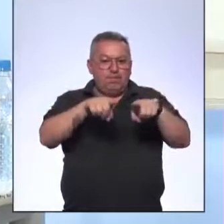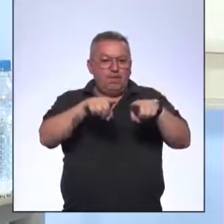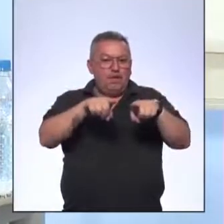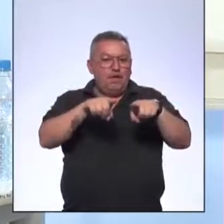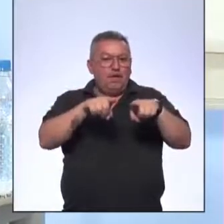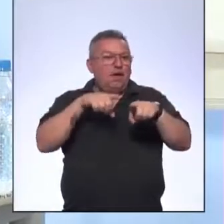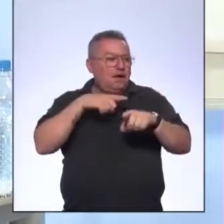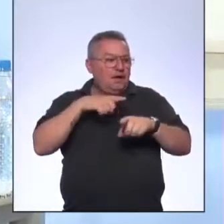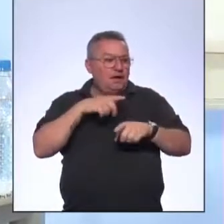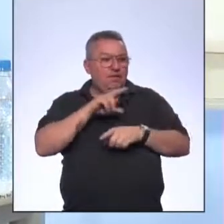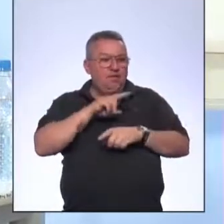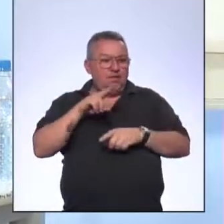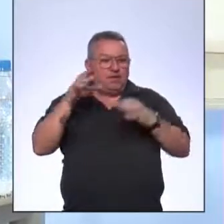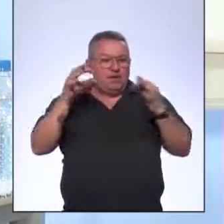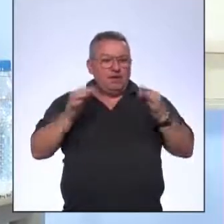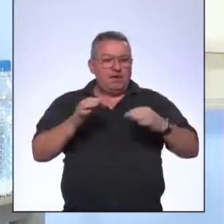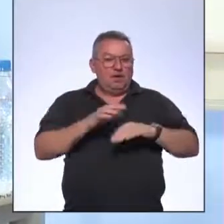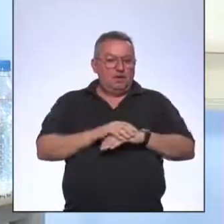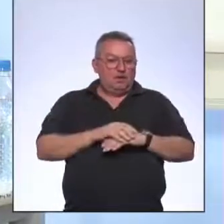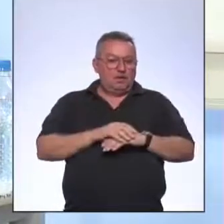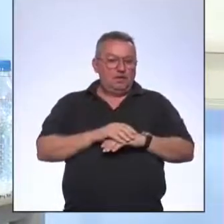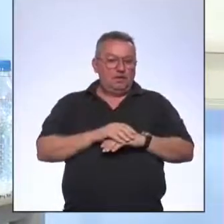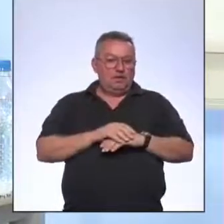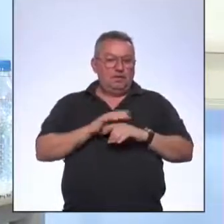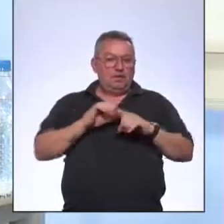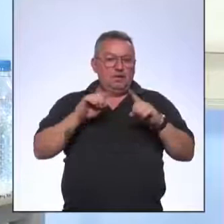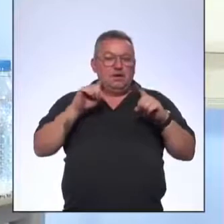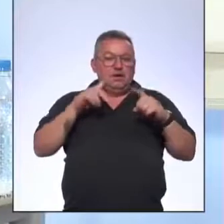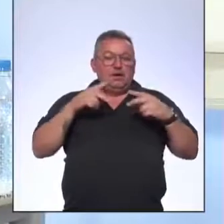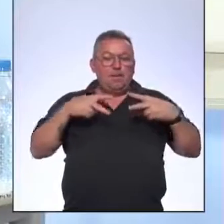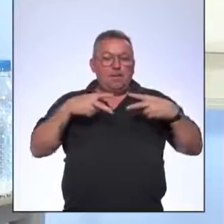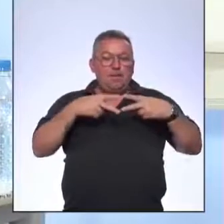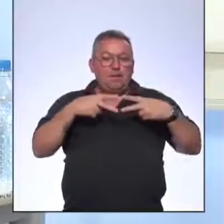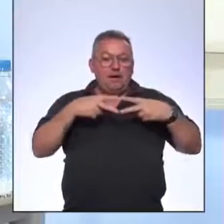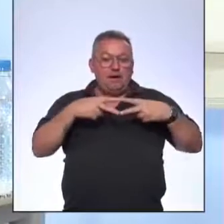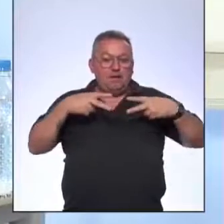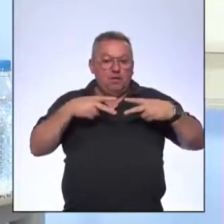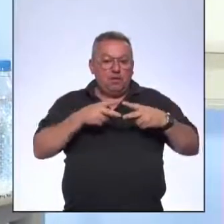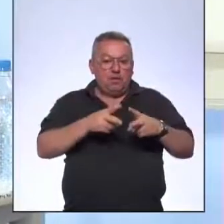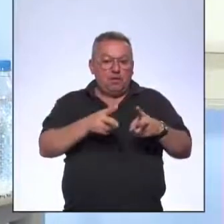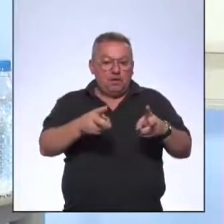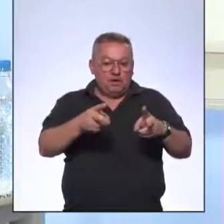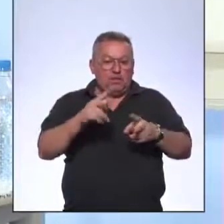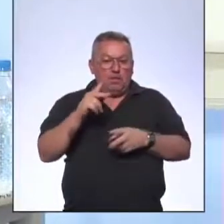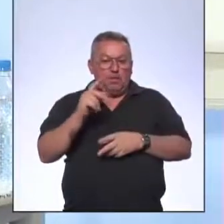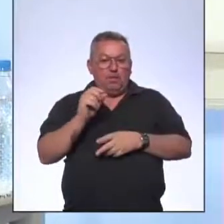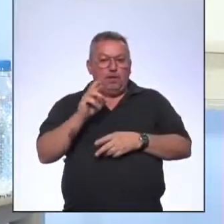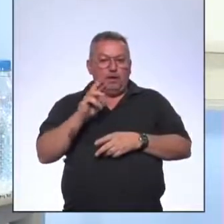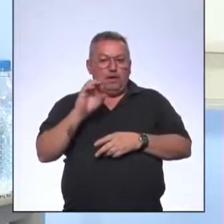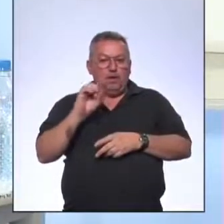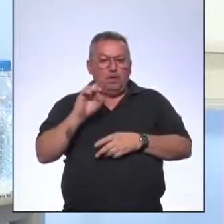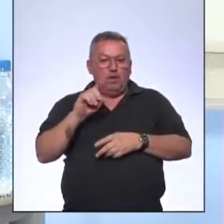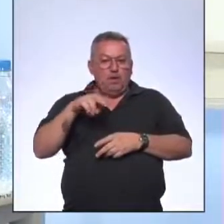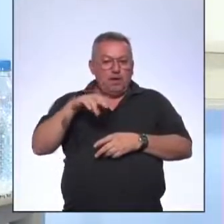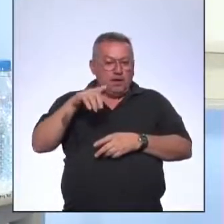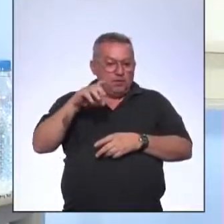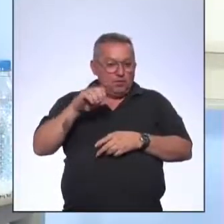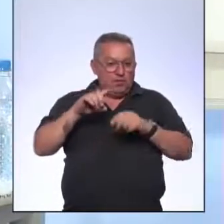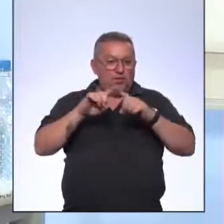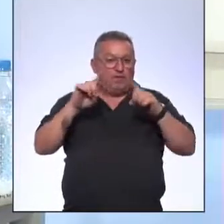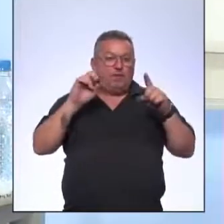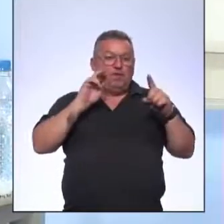tem um motivo para ter esse nome correto então esses detalhes vão fazer toda a diferença para vocês na hora de construir o gráfico